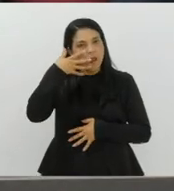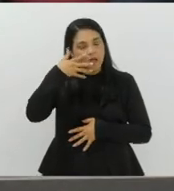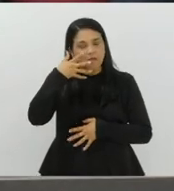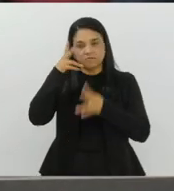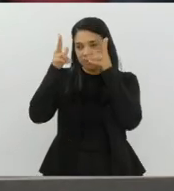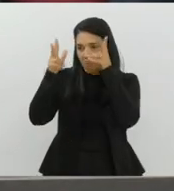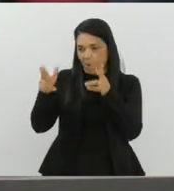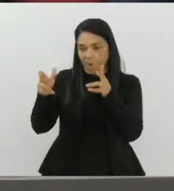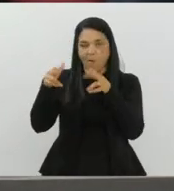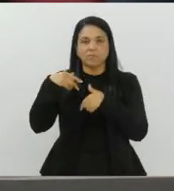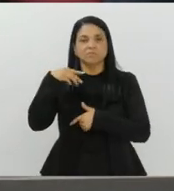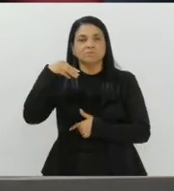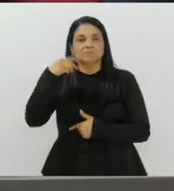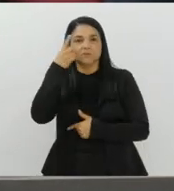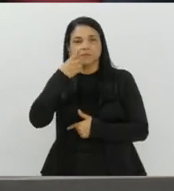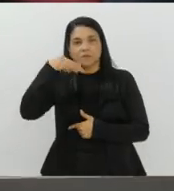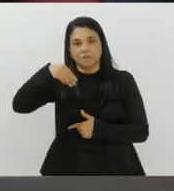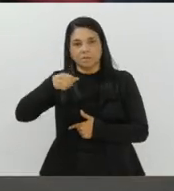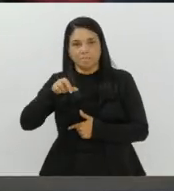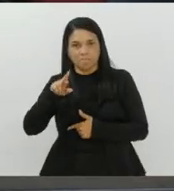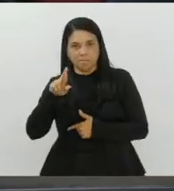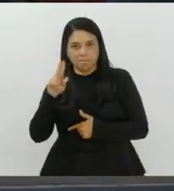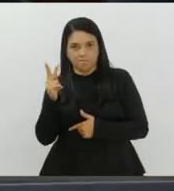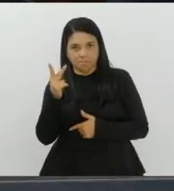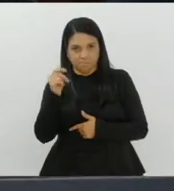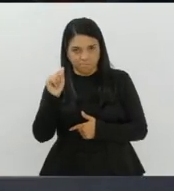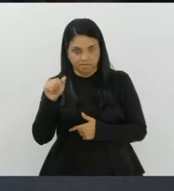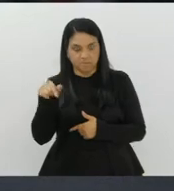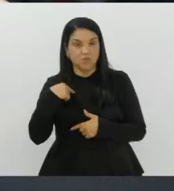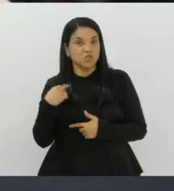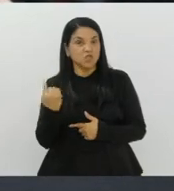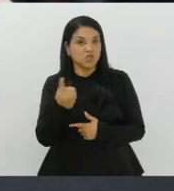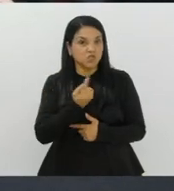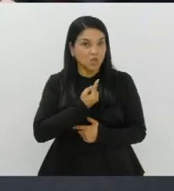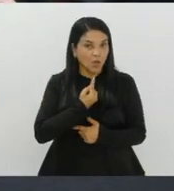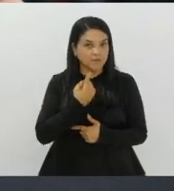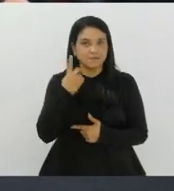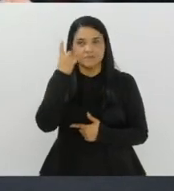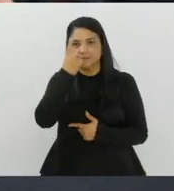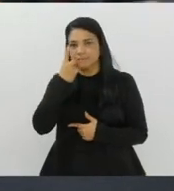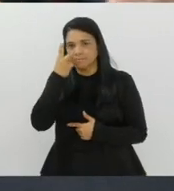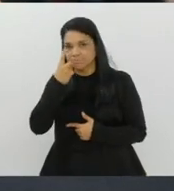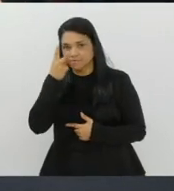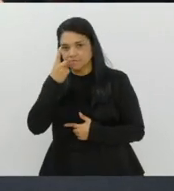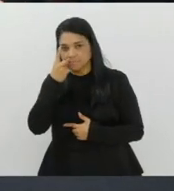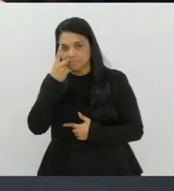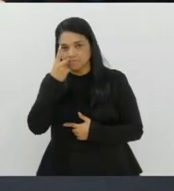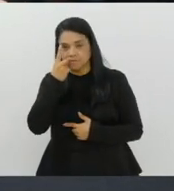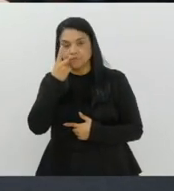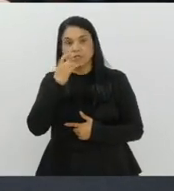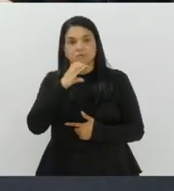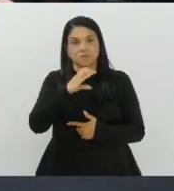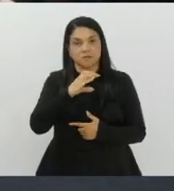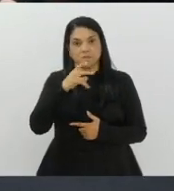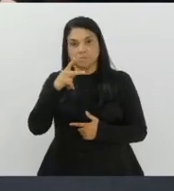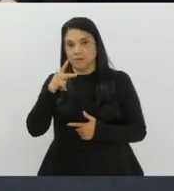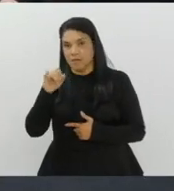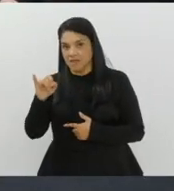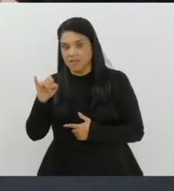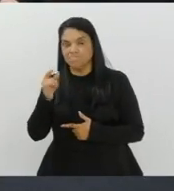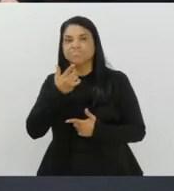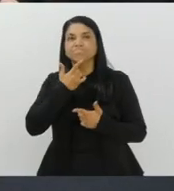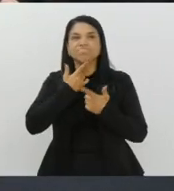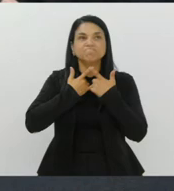da deputada Marta Rocha. Eu acho que todos nós, deputados que formam a CPI, estão na ânsia